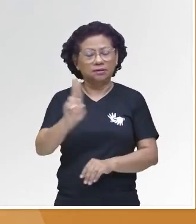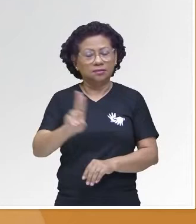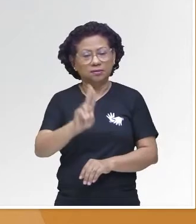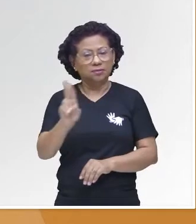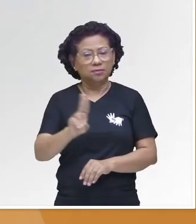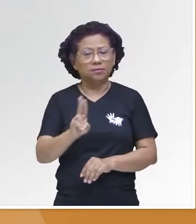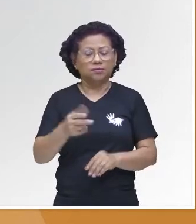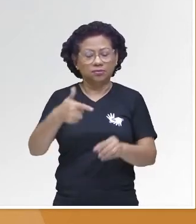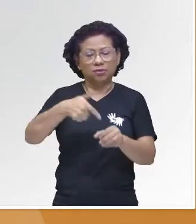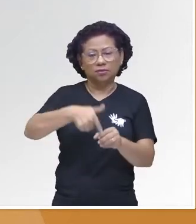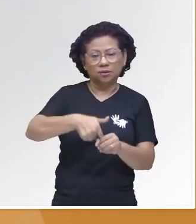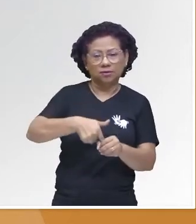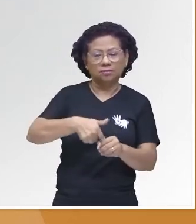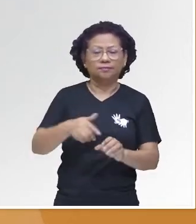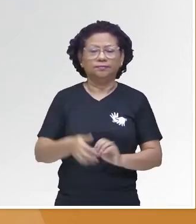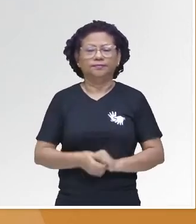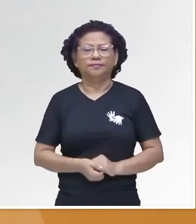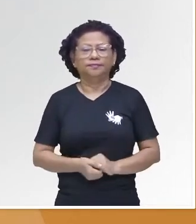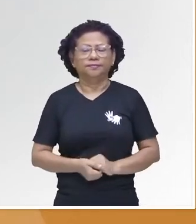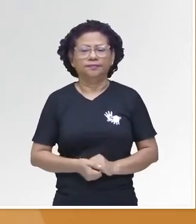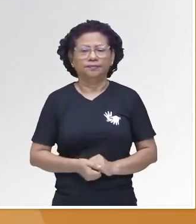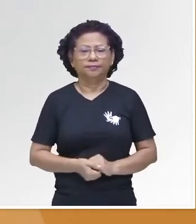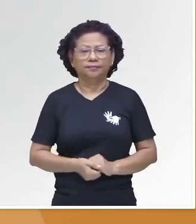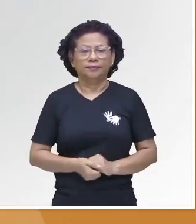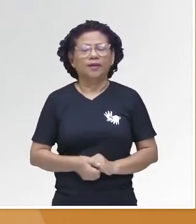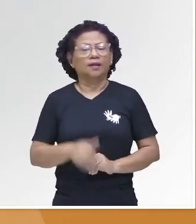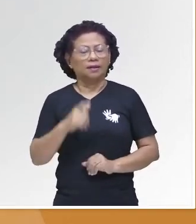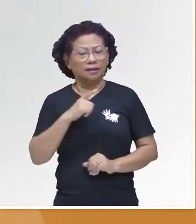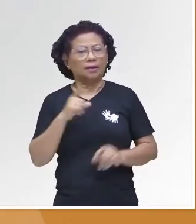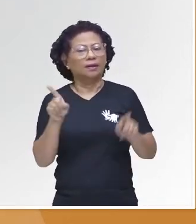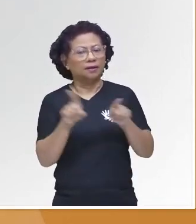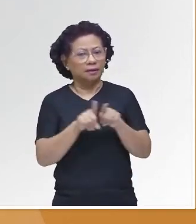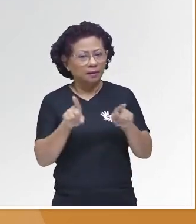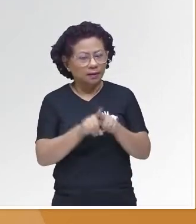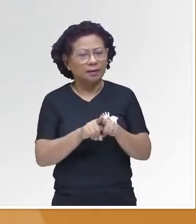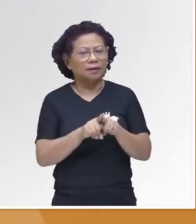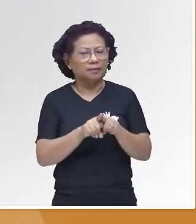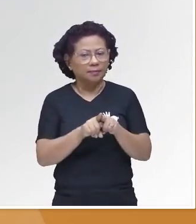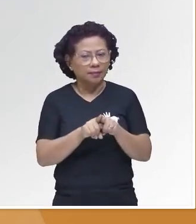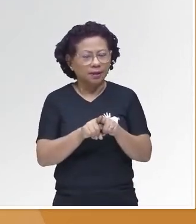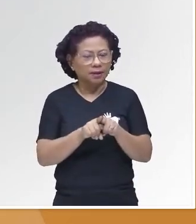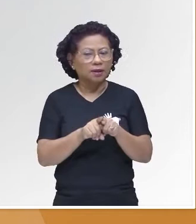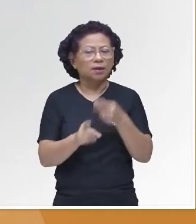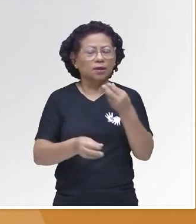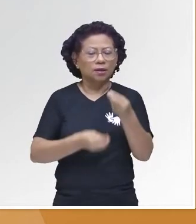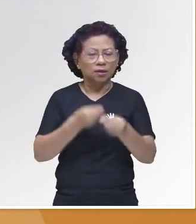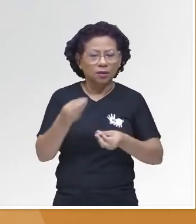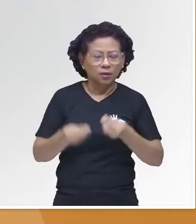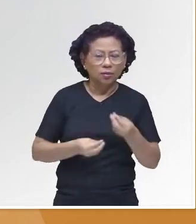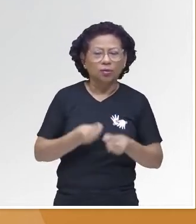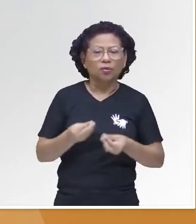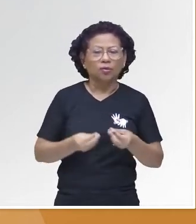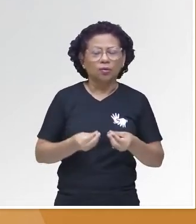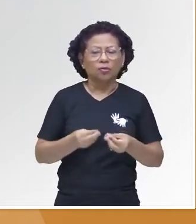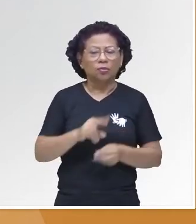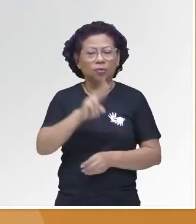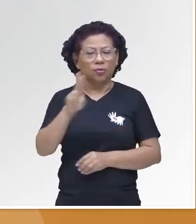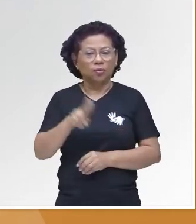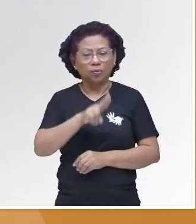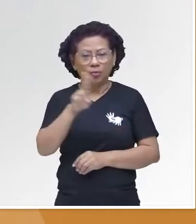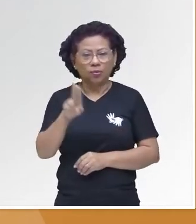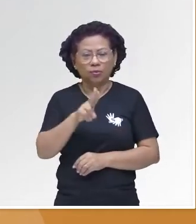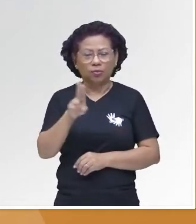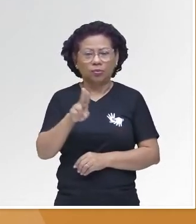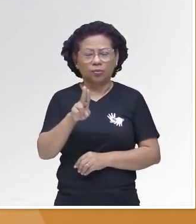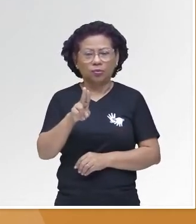utilizadas, tá? Como uma alternativa, né, para amenizar, para reduzir a utilização dessas fontes